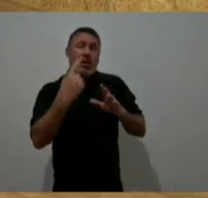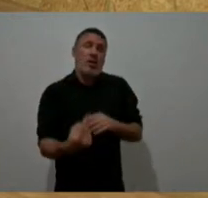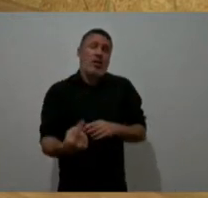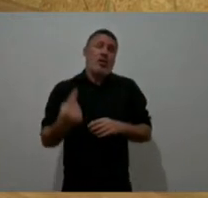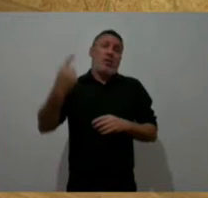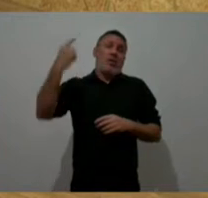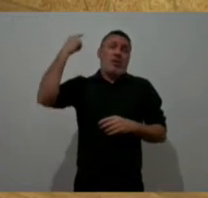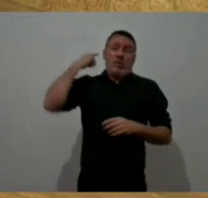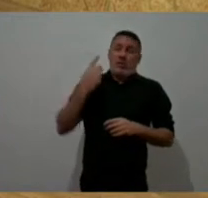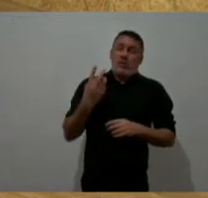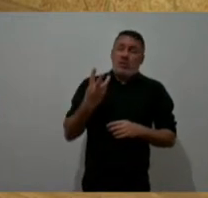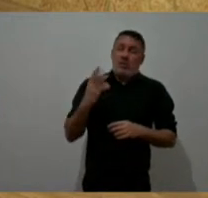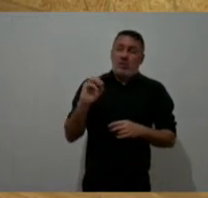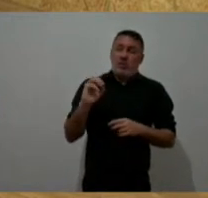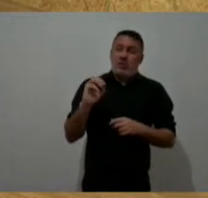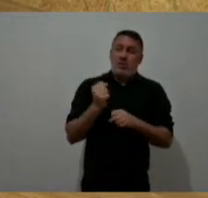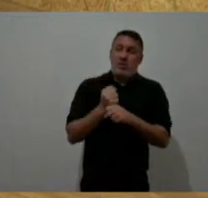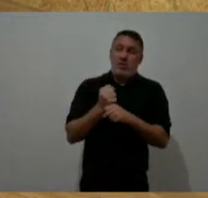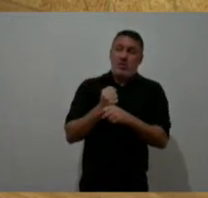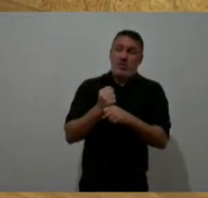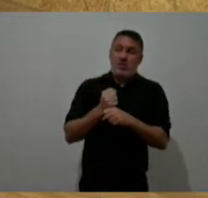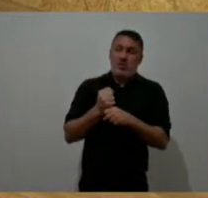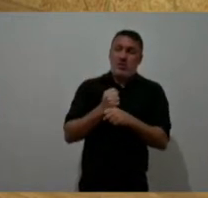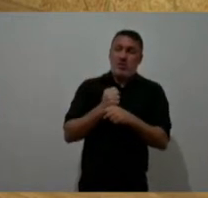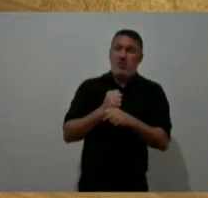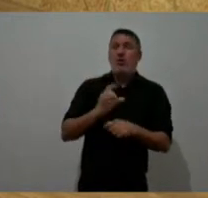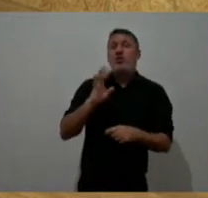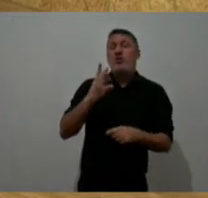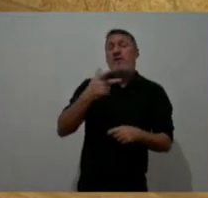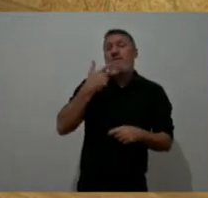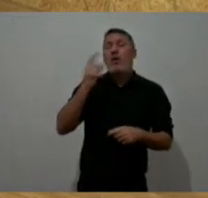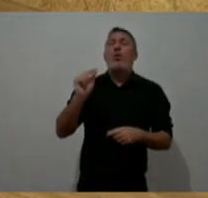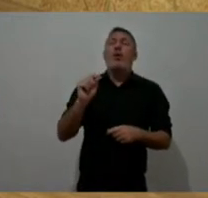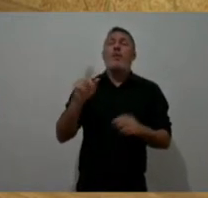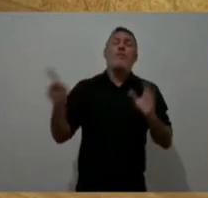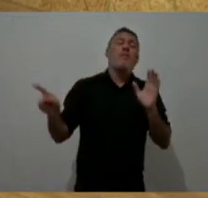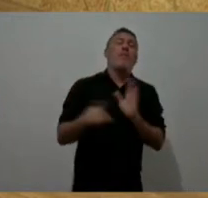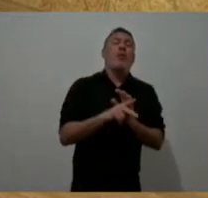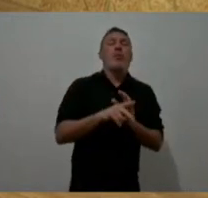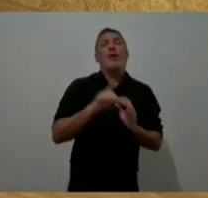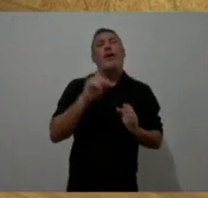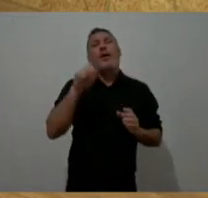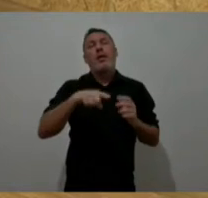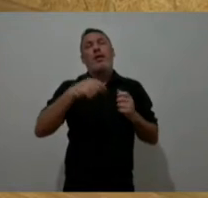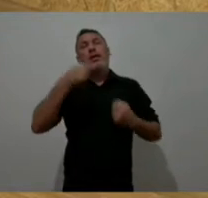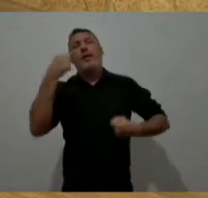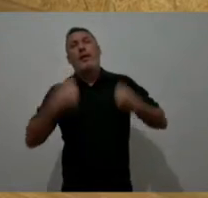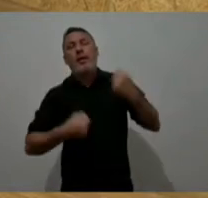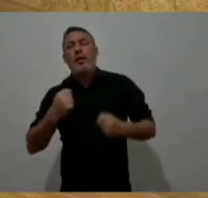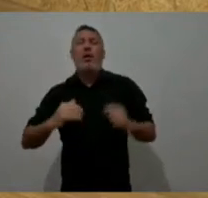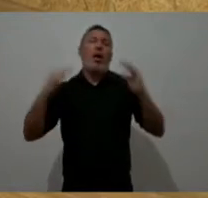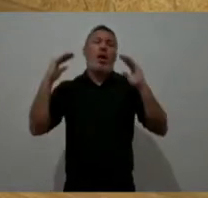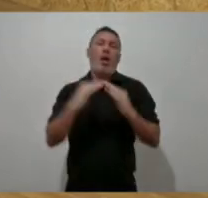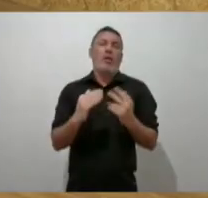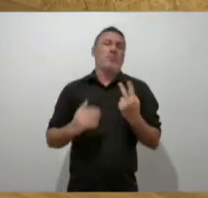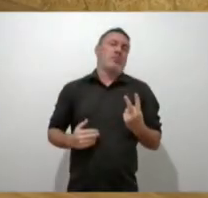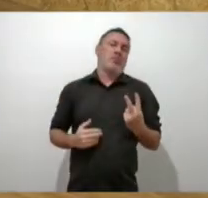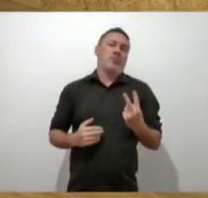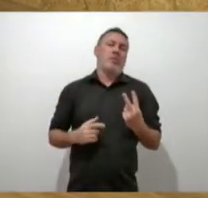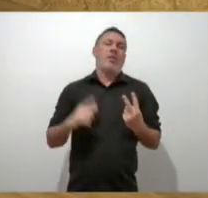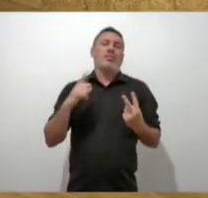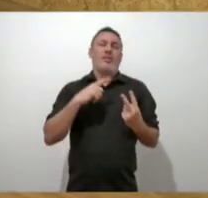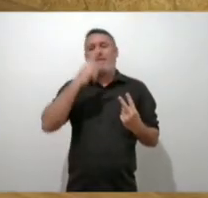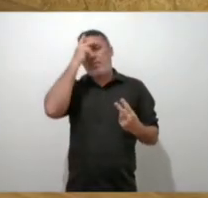nosso mercado era quem tinha carro ou casa, porque era patrimônio que poderia fazer seguro.